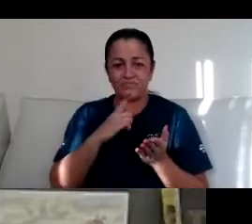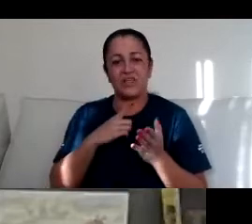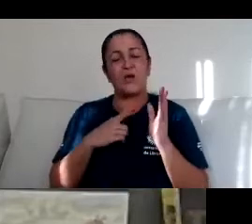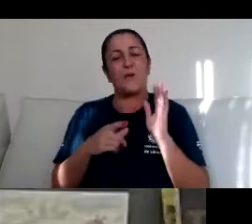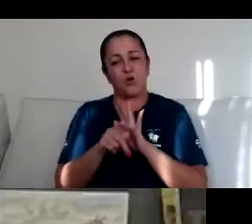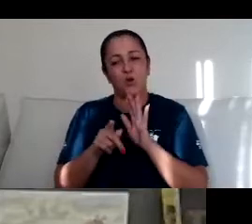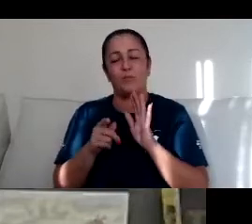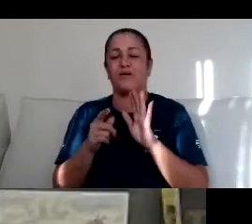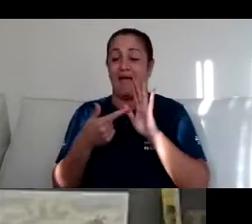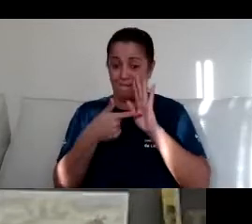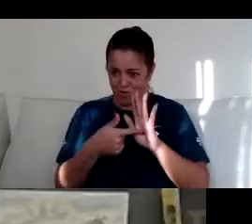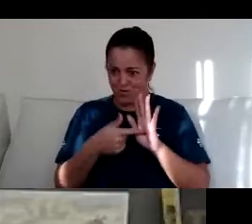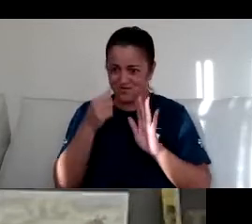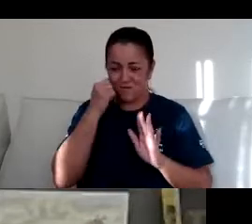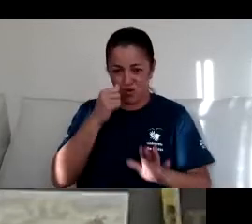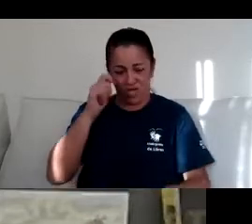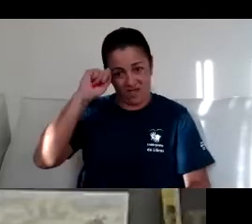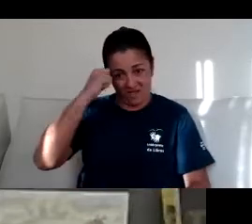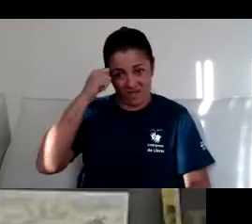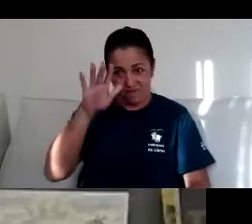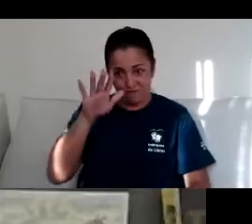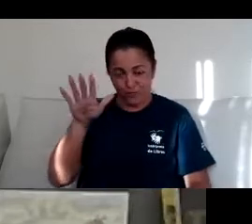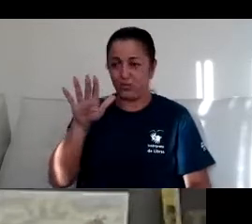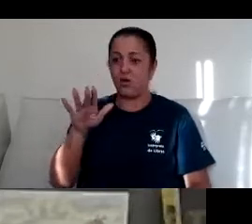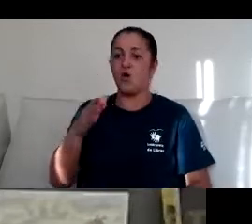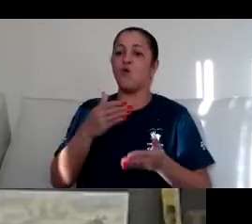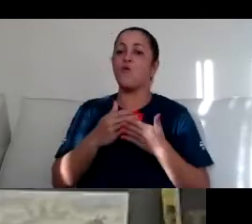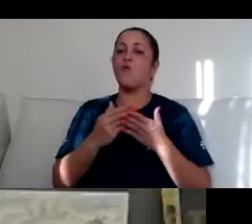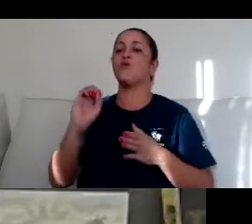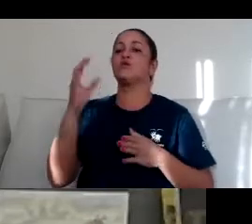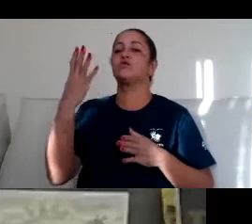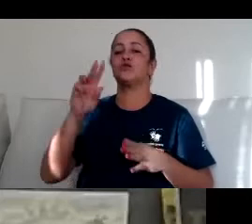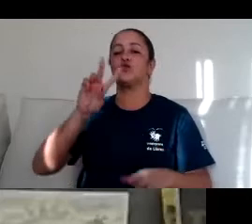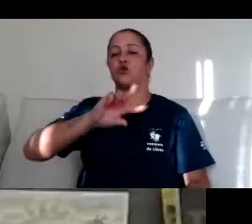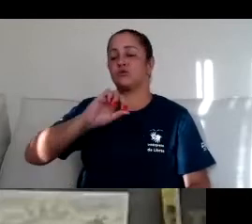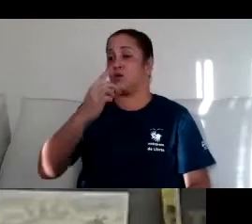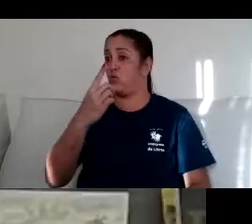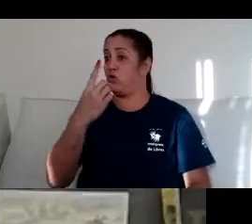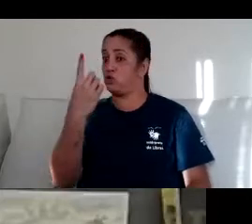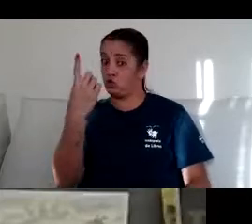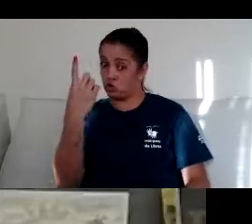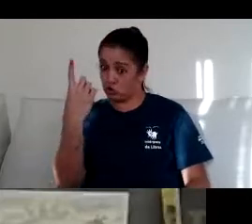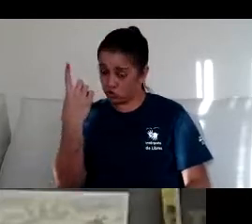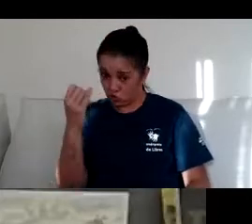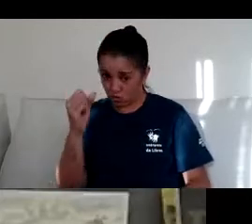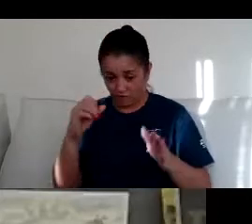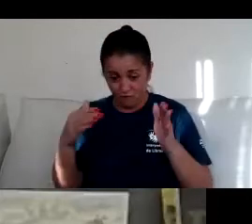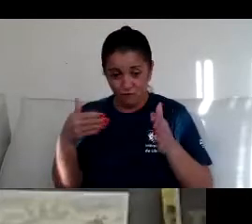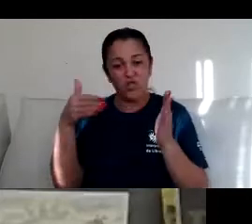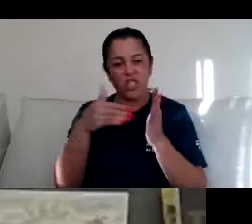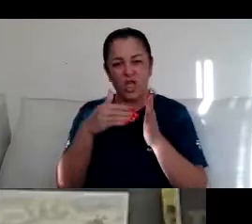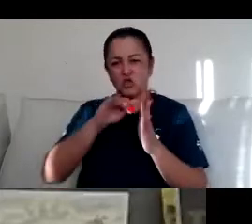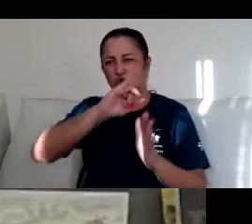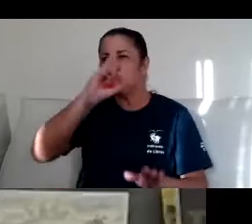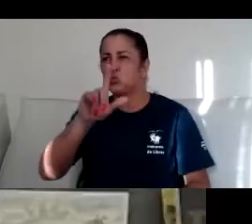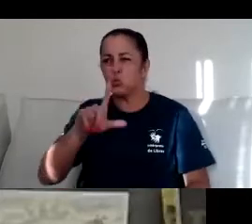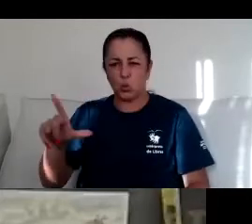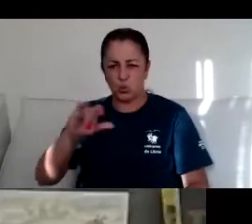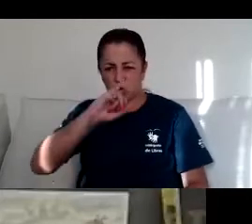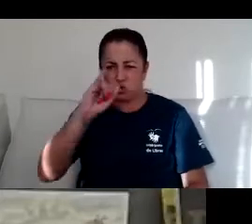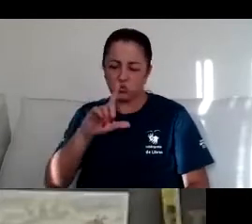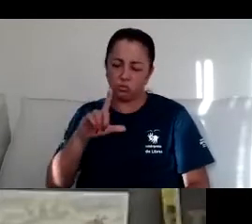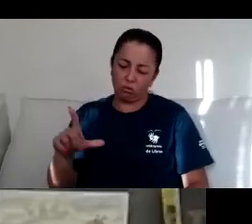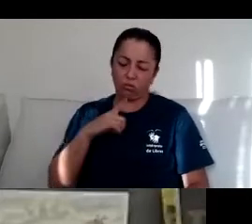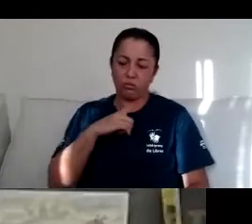de julho, teria que ser cancelada, pois não havia mais orçamento destinado a ela no território por parte da Prefeitura de São